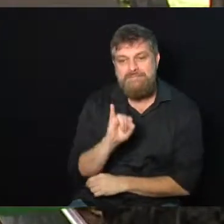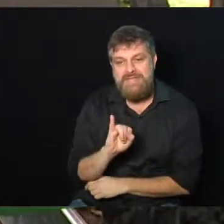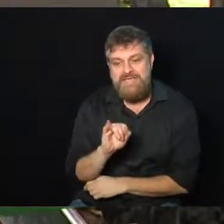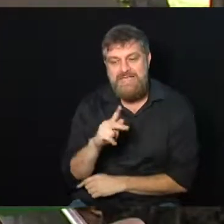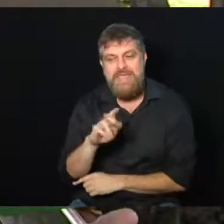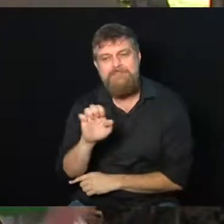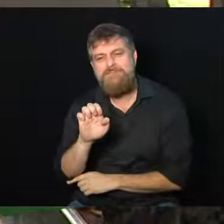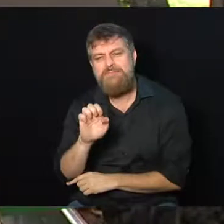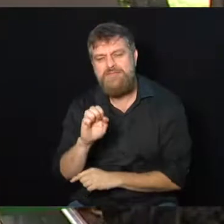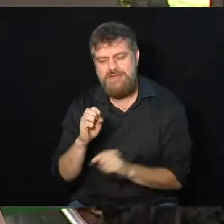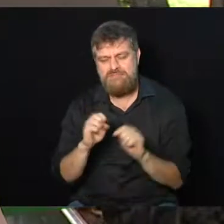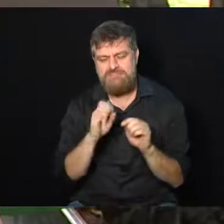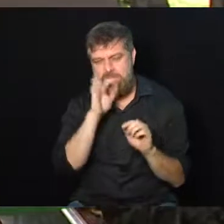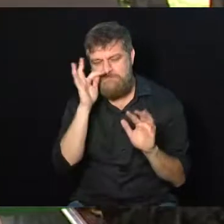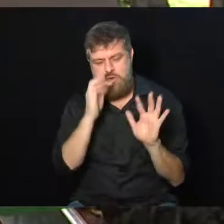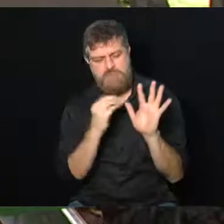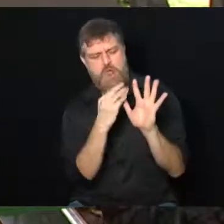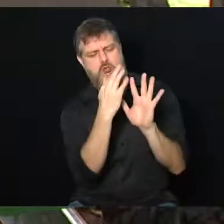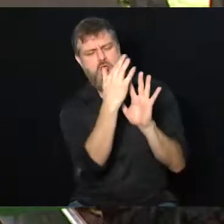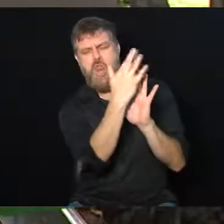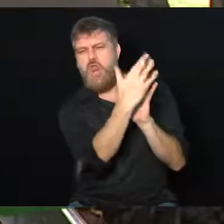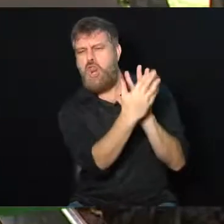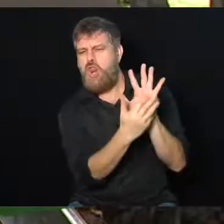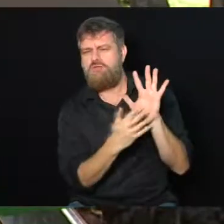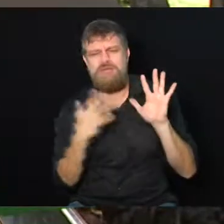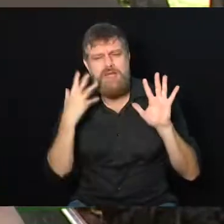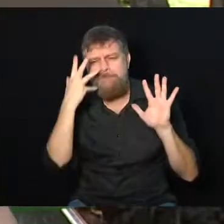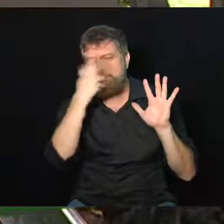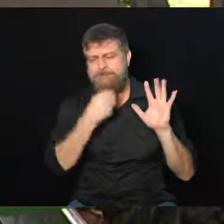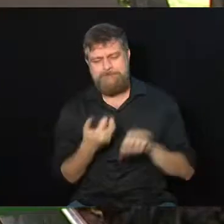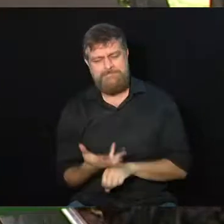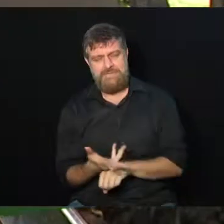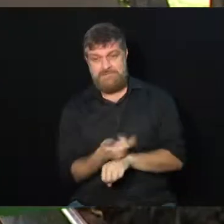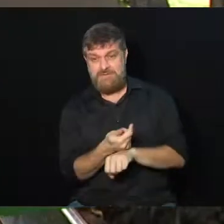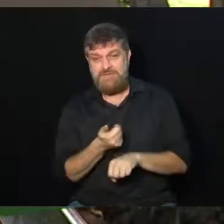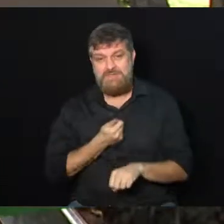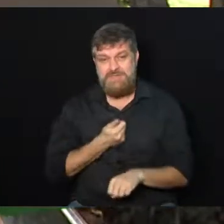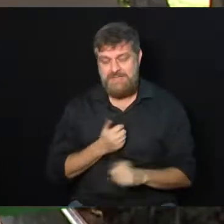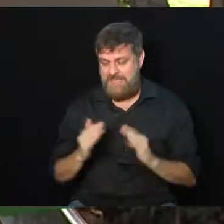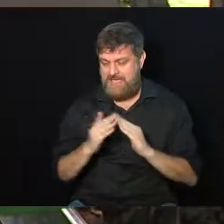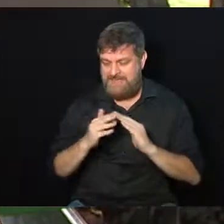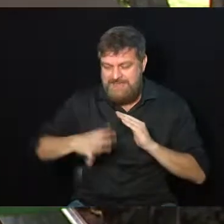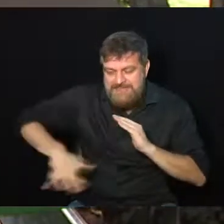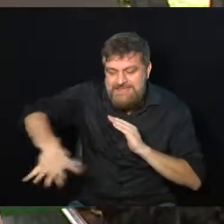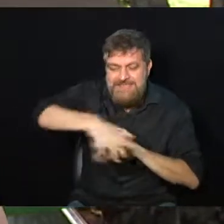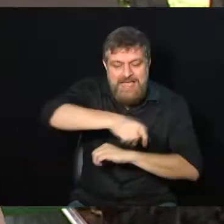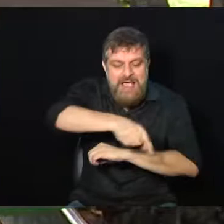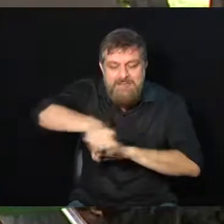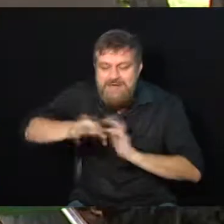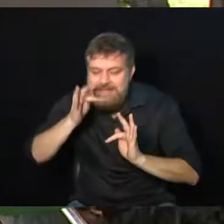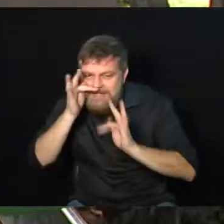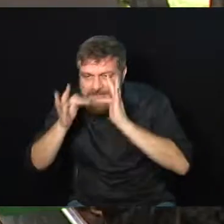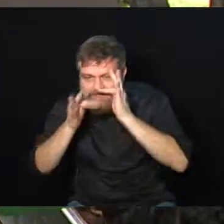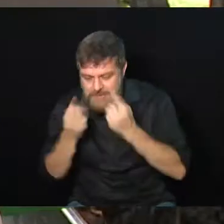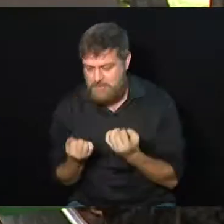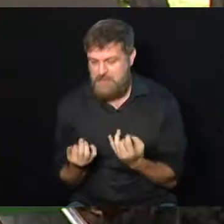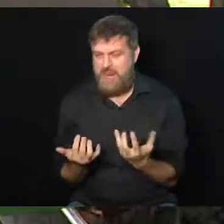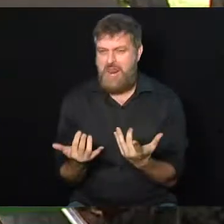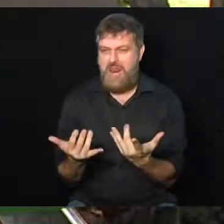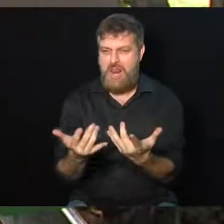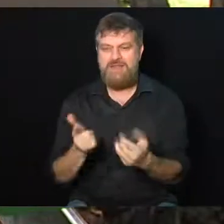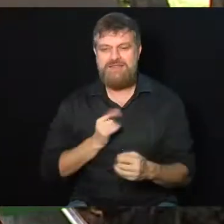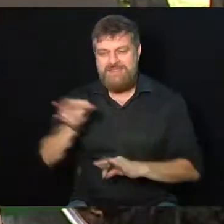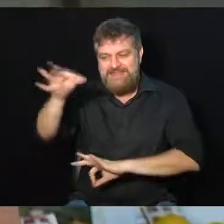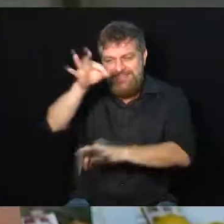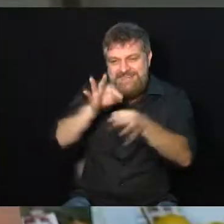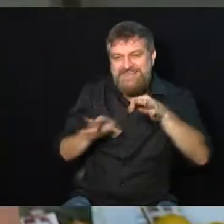são maravilhosos. Então essa informação também é importante. Tem um jardim bonito em casa, plante flores, ajude a conservar esse bichinho